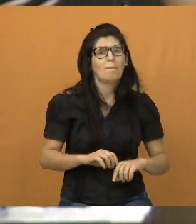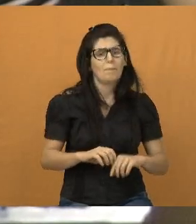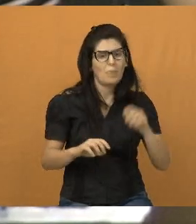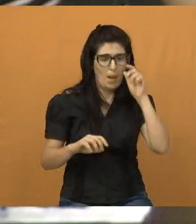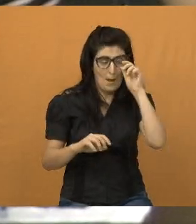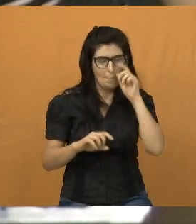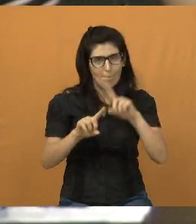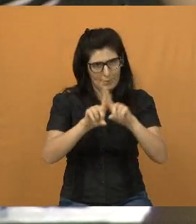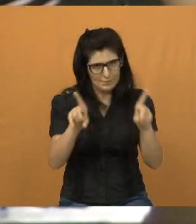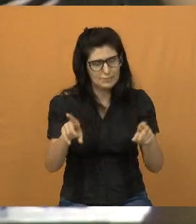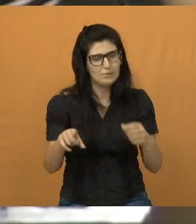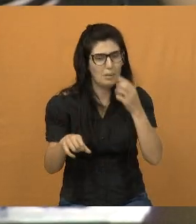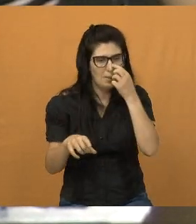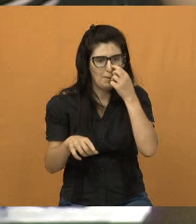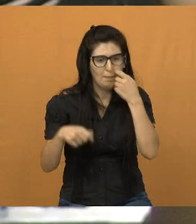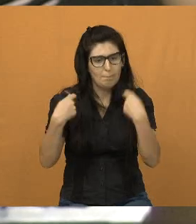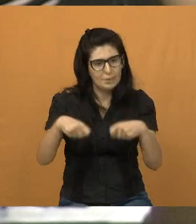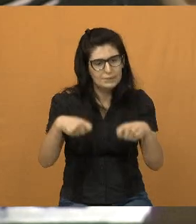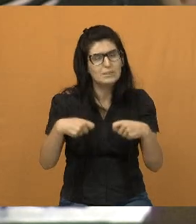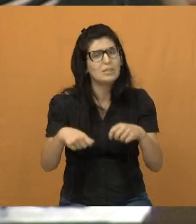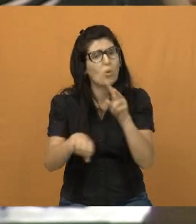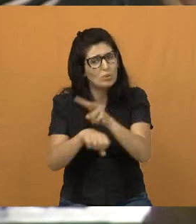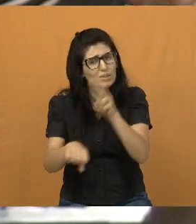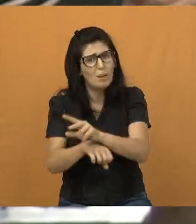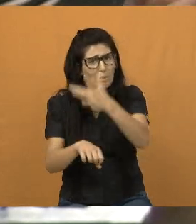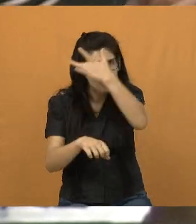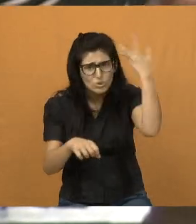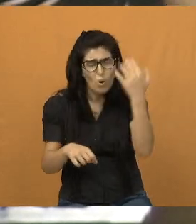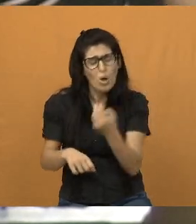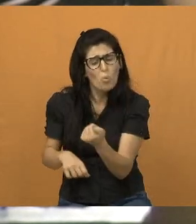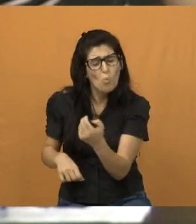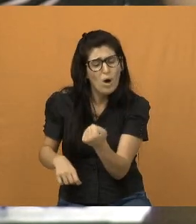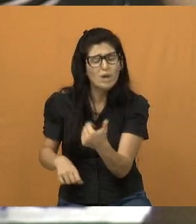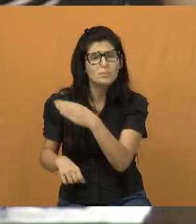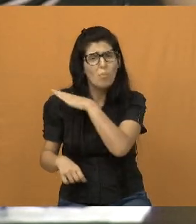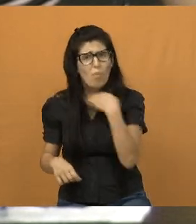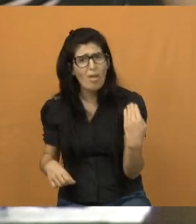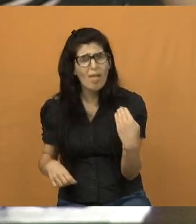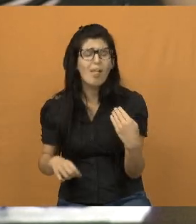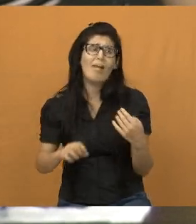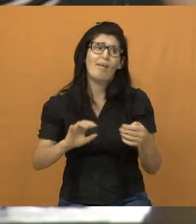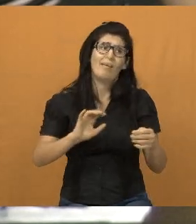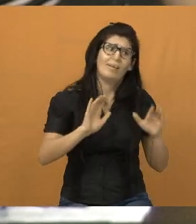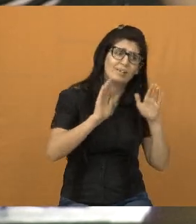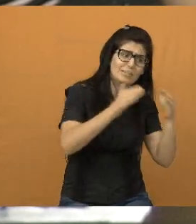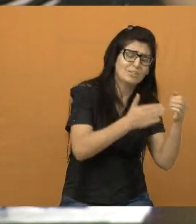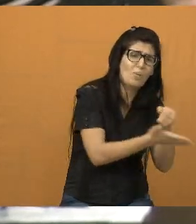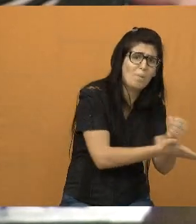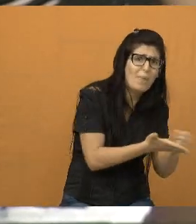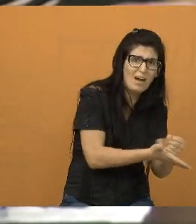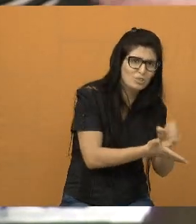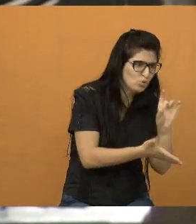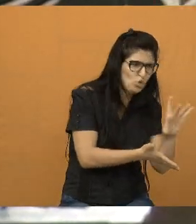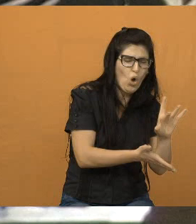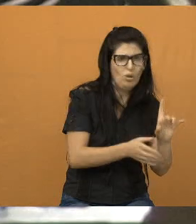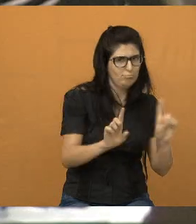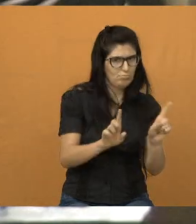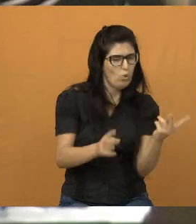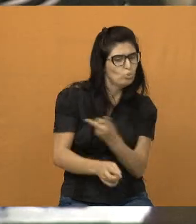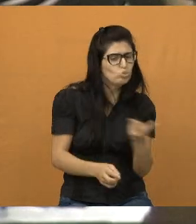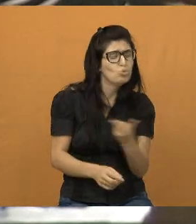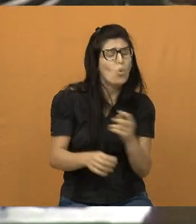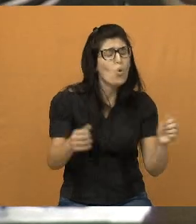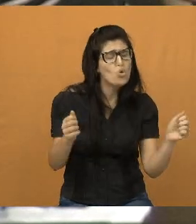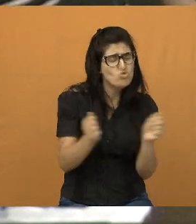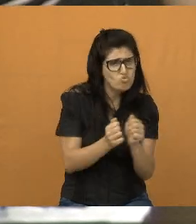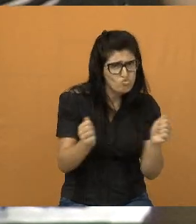Você não pode deixar de tratar o que está morrendo para só pensar em atenção básica. Você tem que fazer as duas coisas junto e subindo a